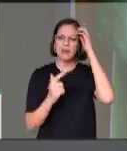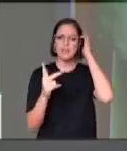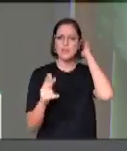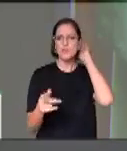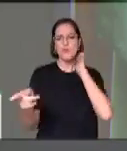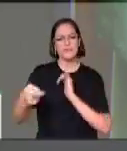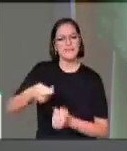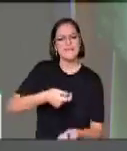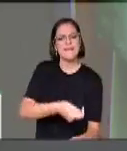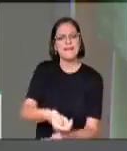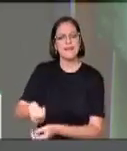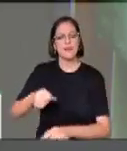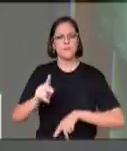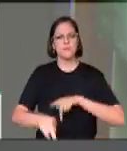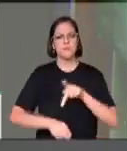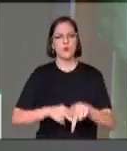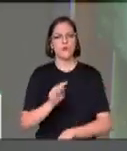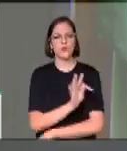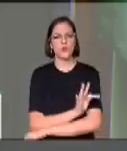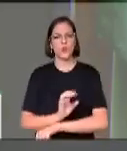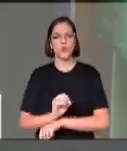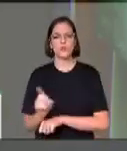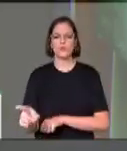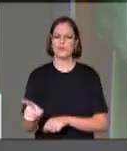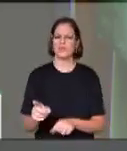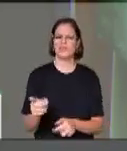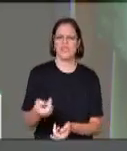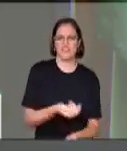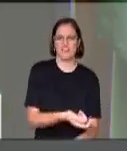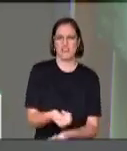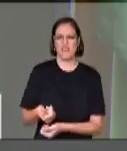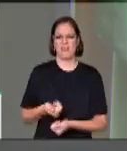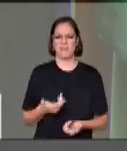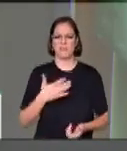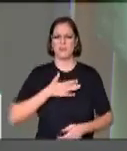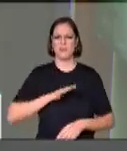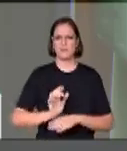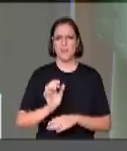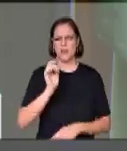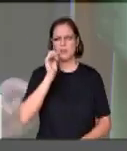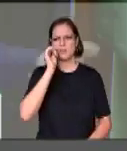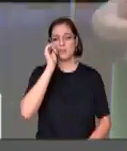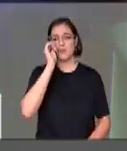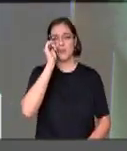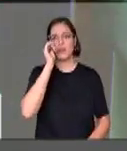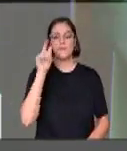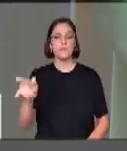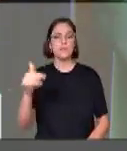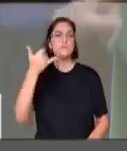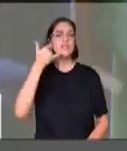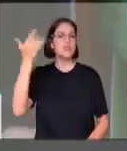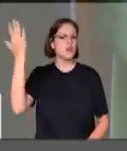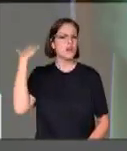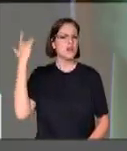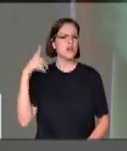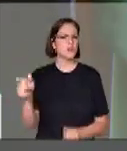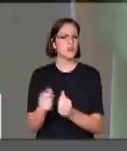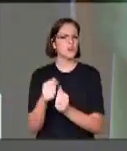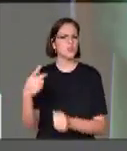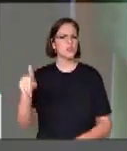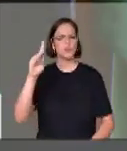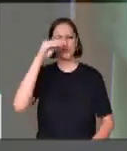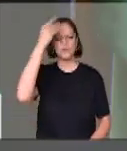Tocantins, pelo estelionato eleitoral que você comete todo santo dia no meu estado. Quando você me ligou lá atrás, com seu sobrinho,